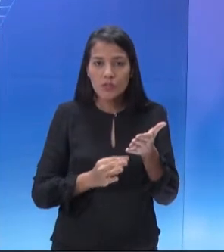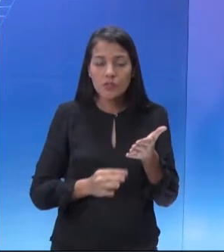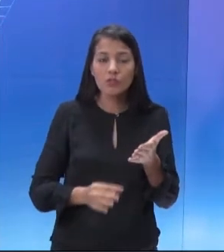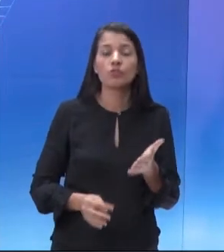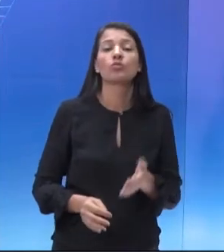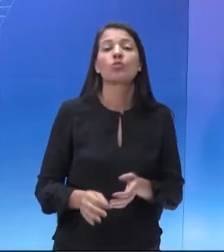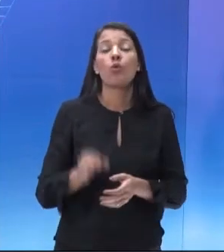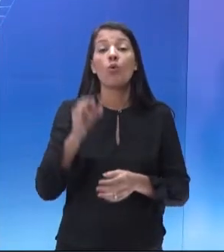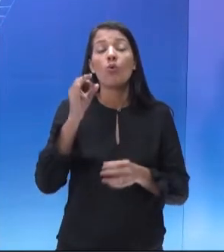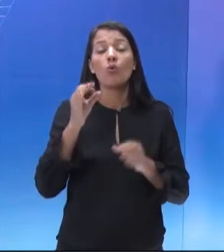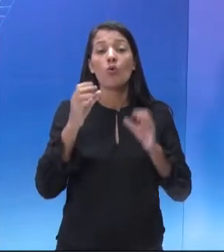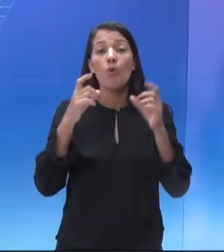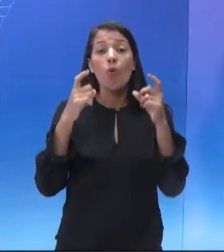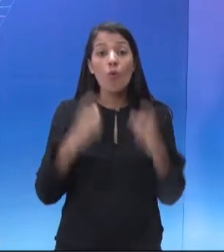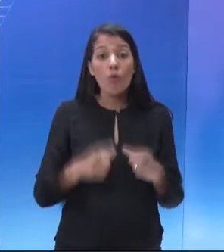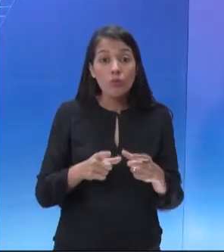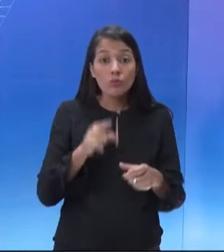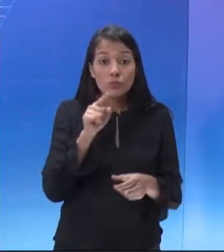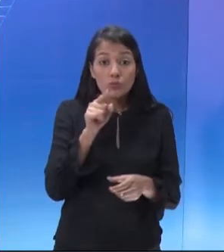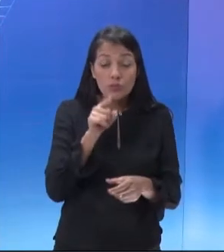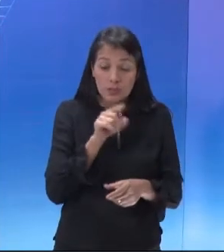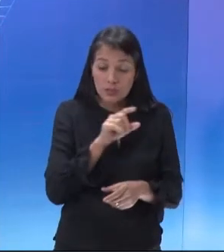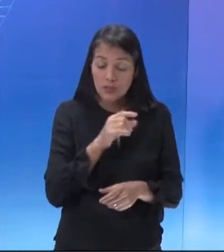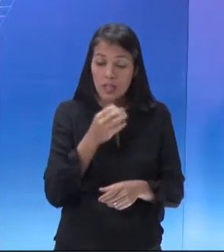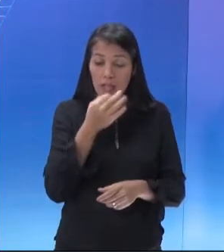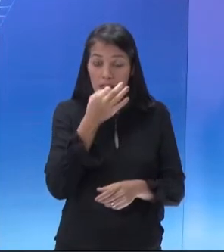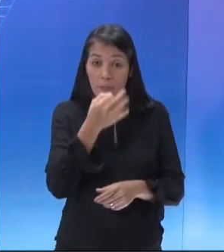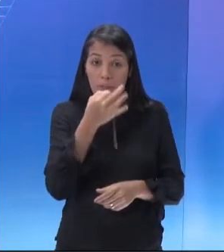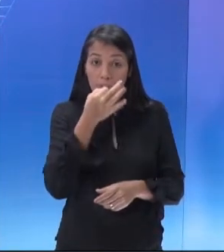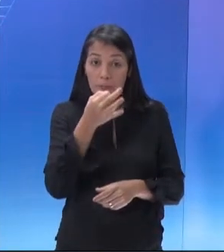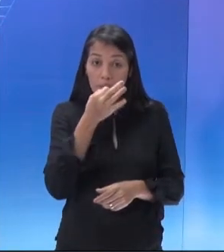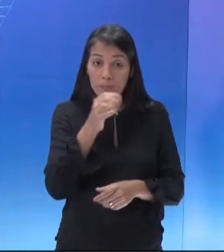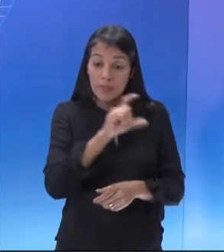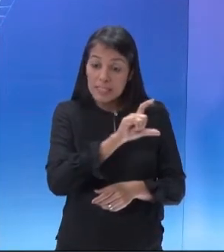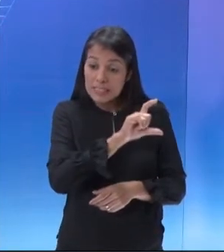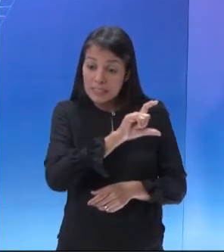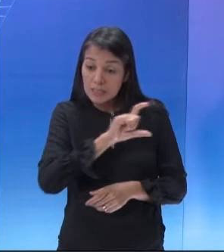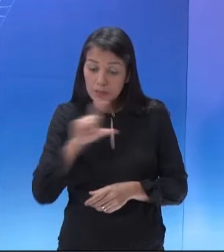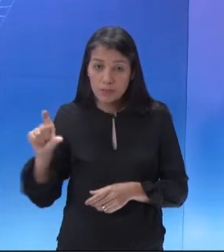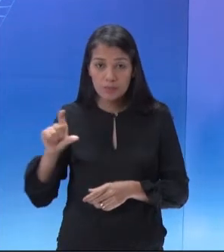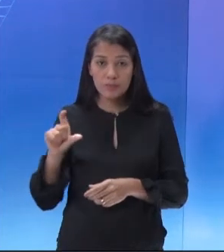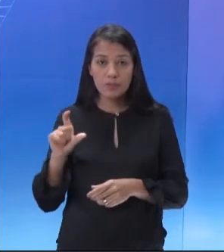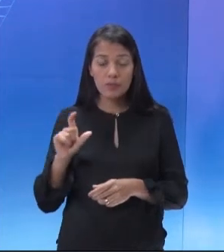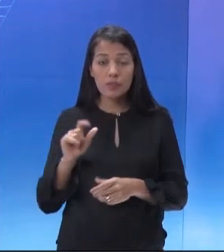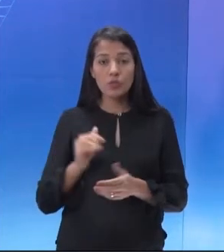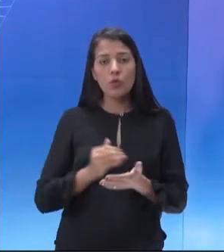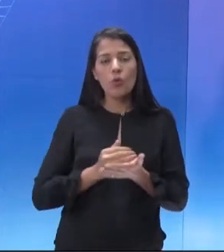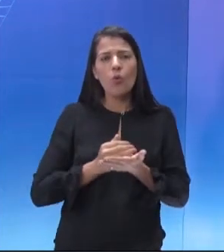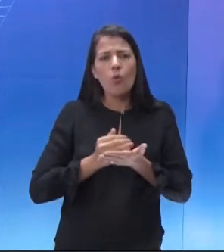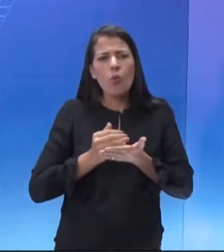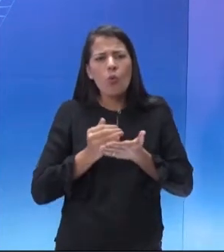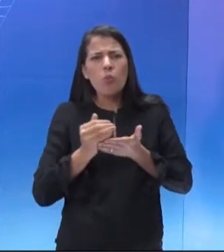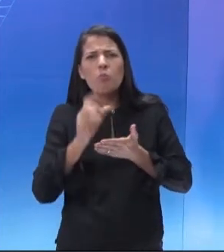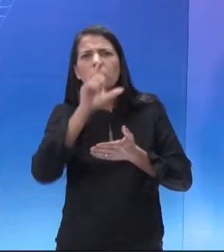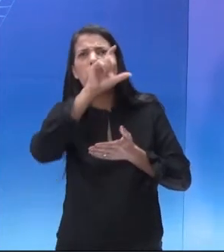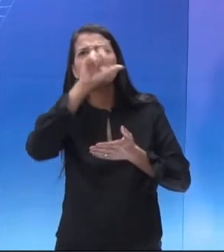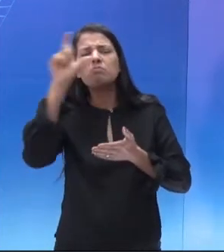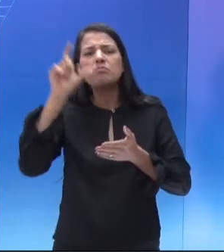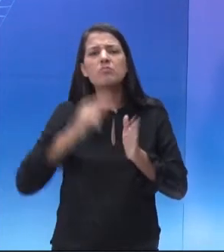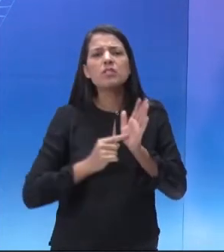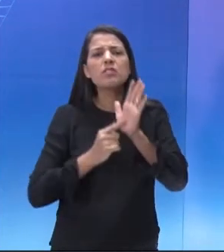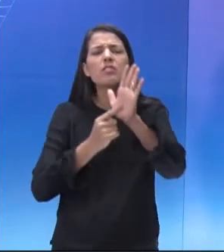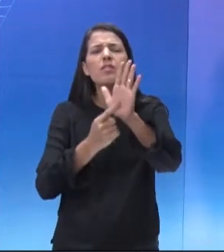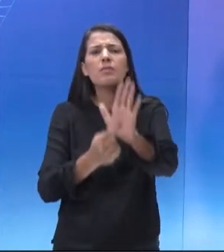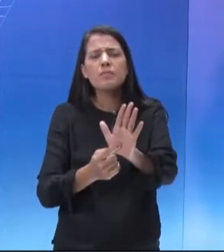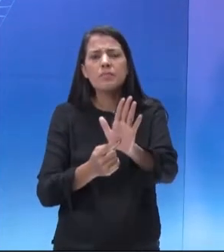argumentar. Lembrando que na introdução você apenas apresenta as partes do texto, você apresenta a